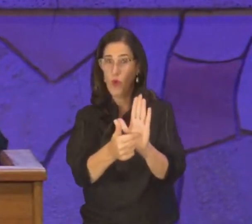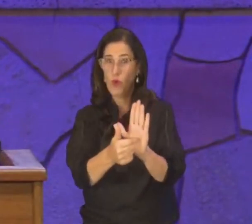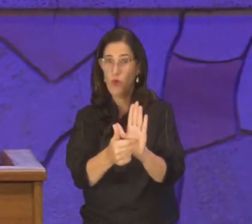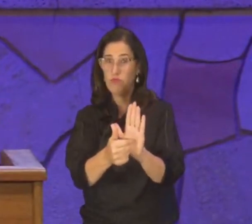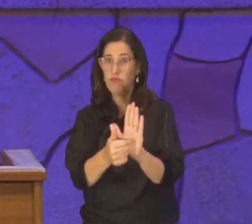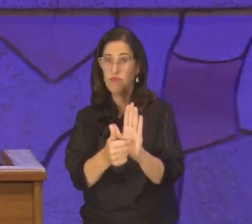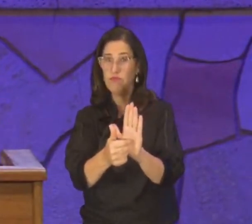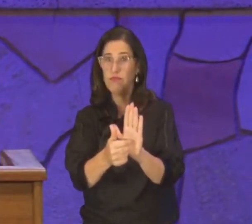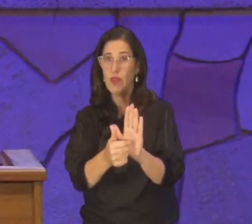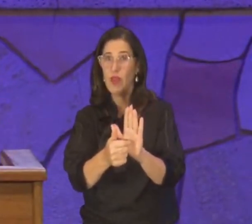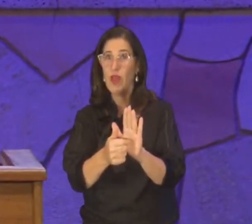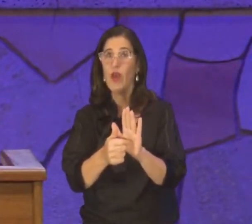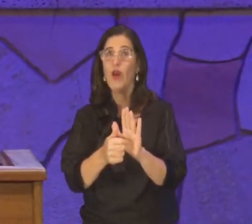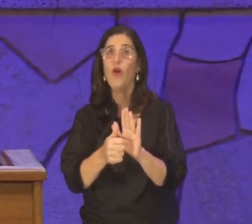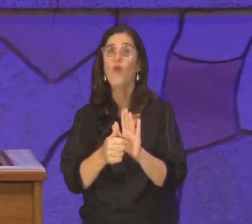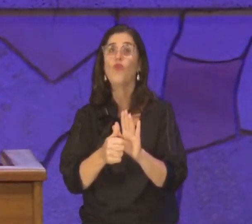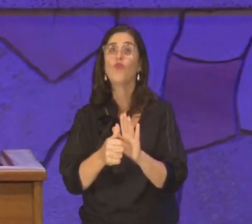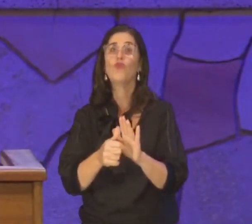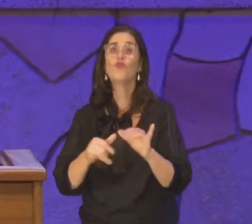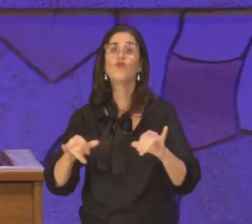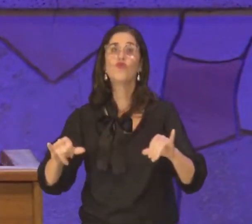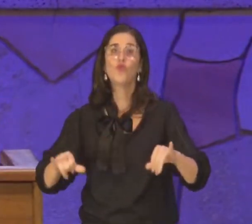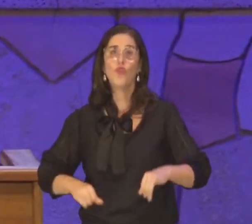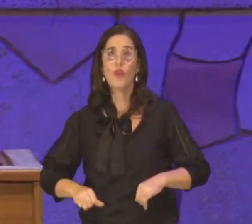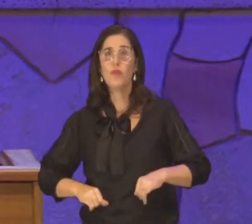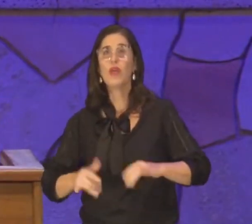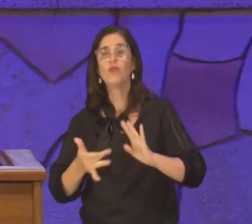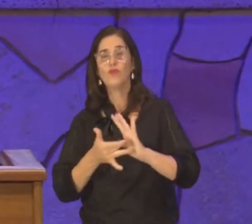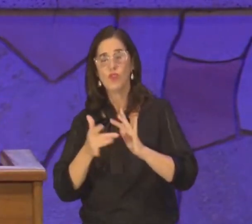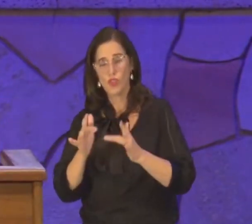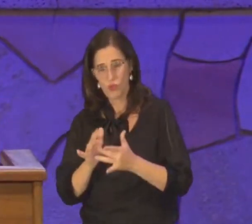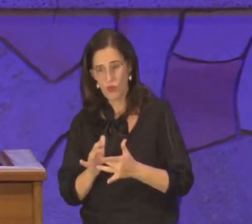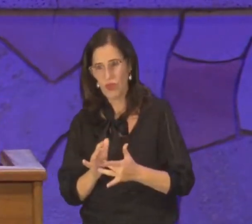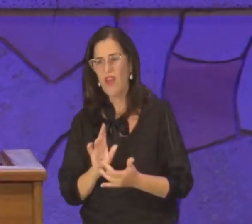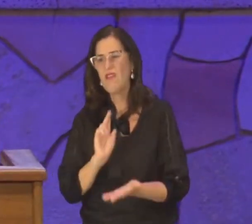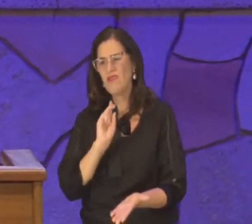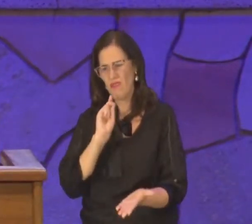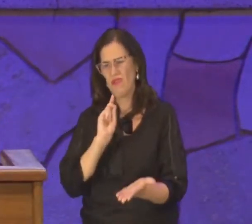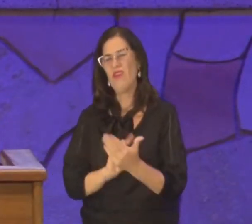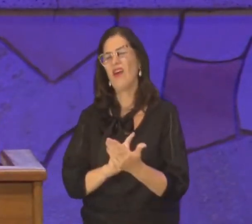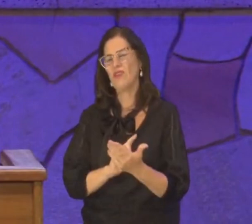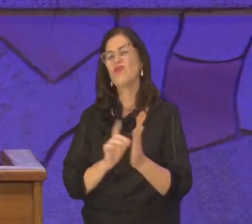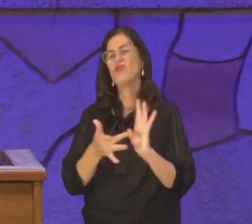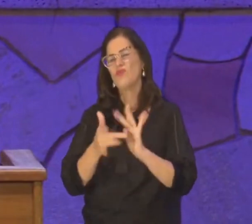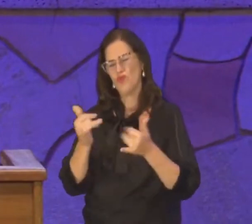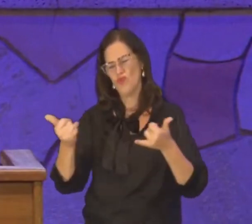retratando o sofrimento do Senhor Jesus. De fato ele sofreu, e sofreu muito.